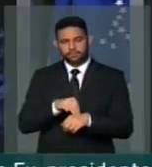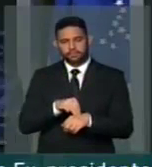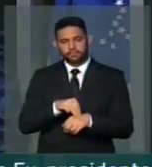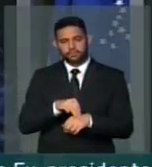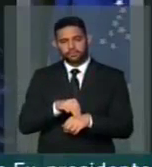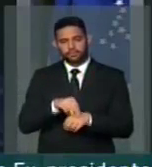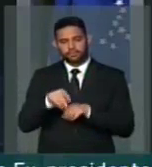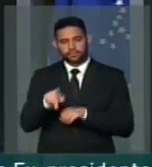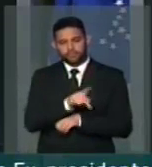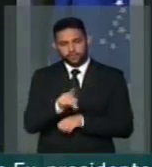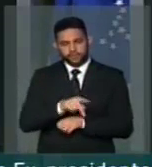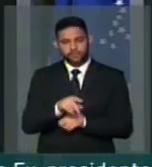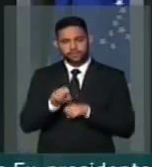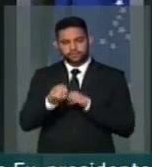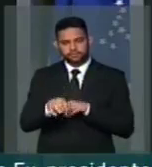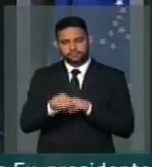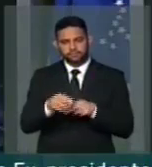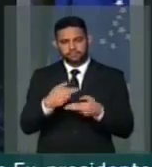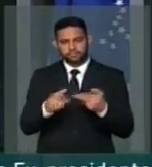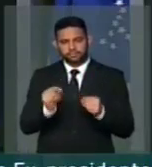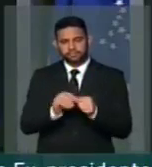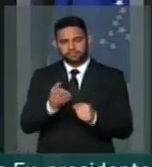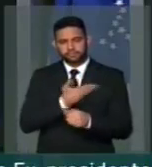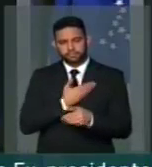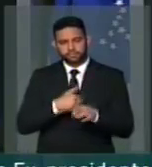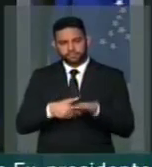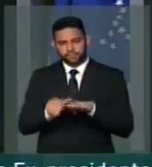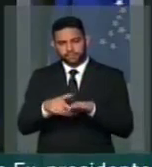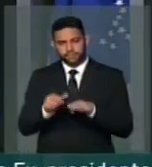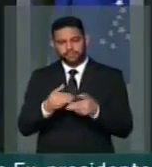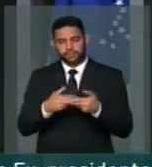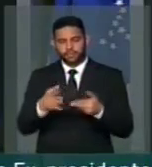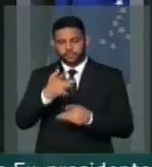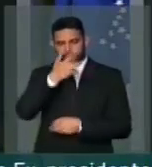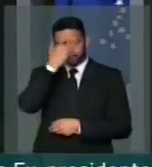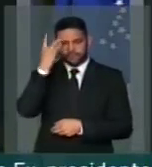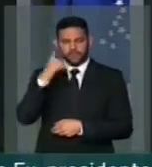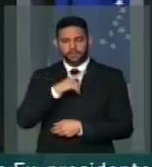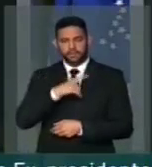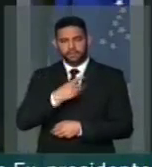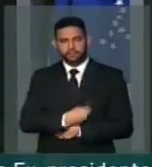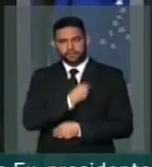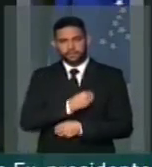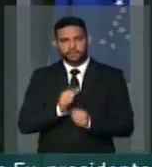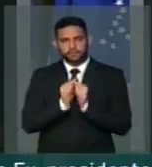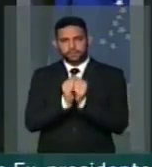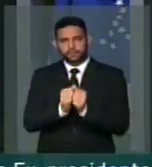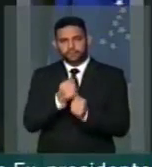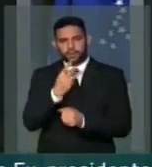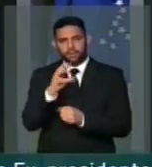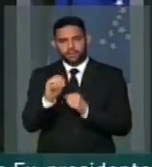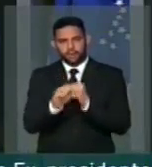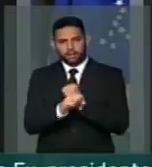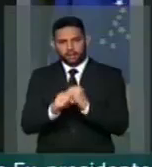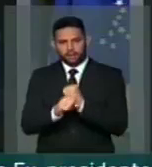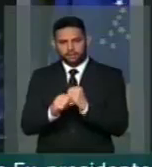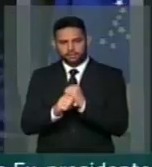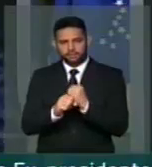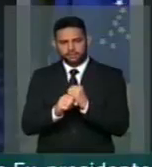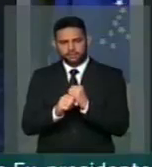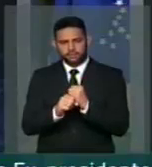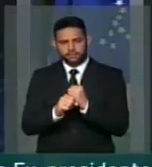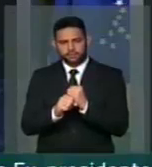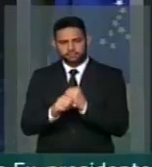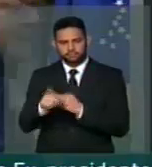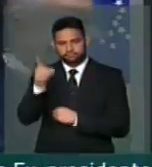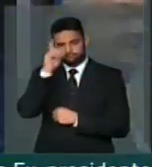um conselheiro, uma pessoa com quem passamos juntos quase 30 anos,